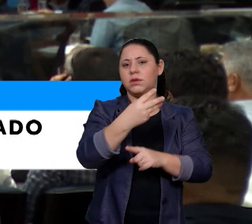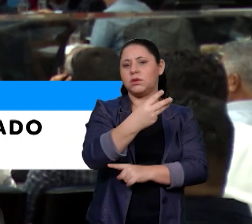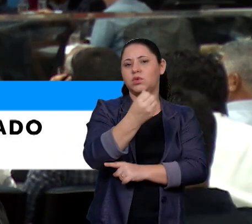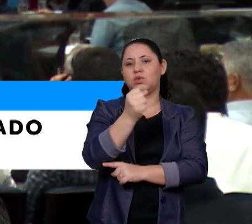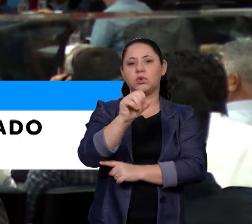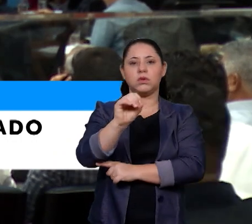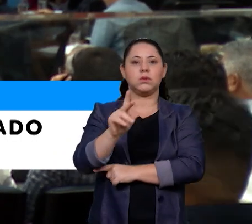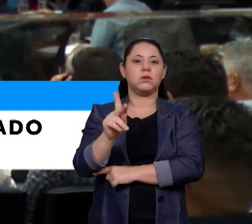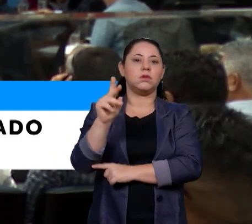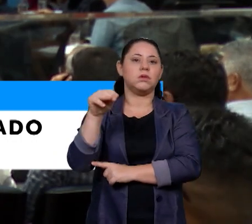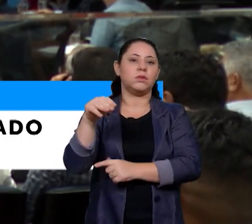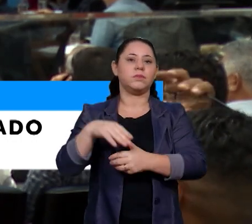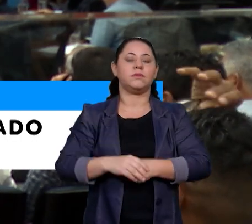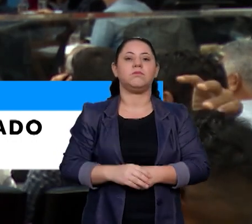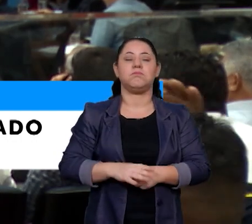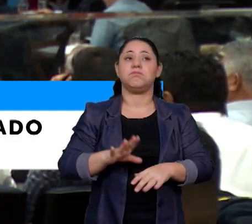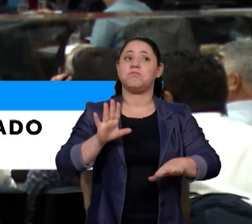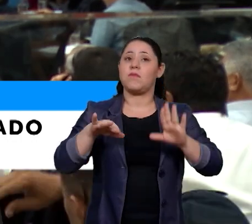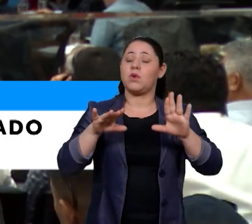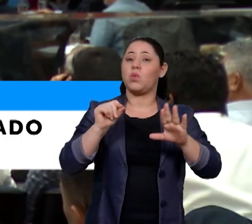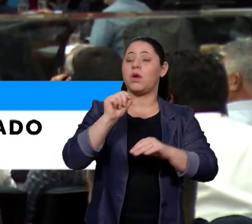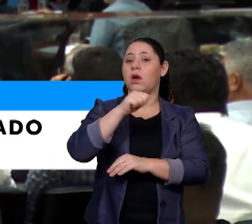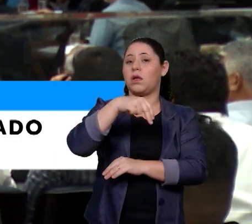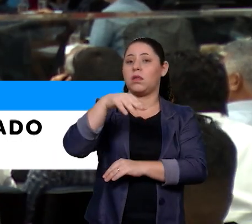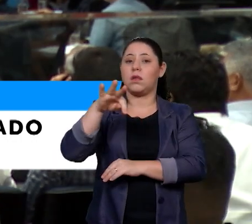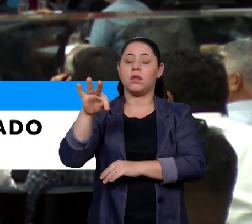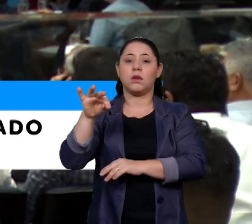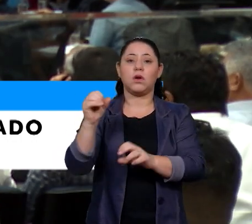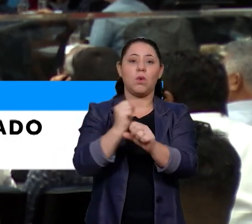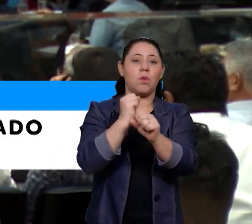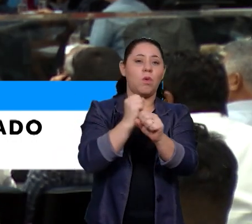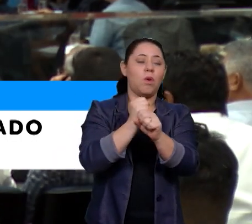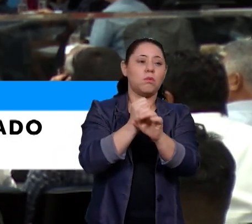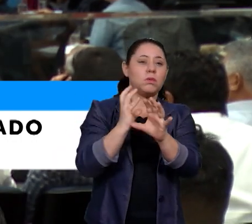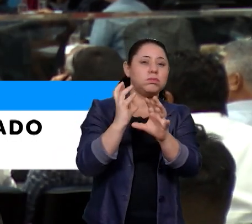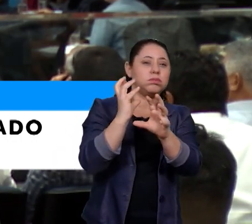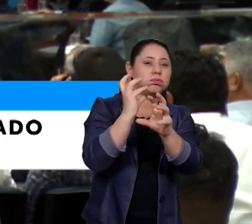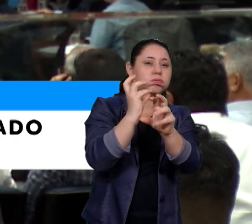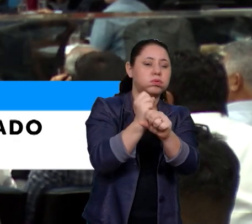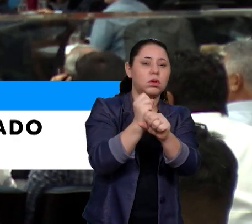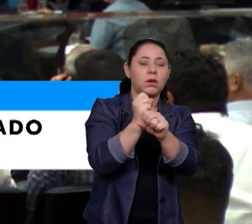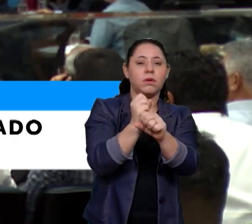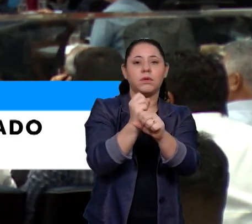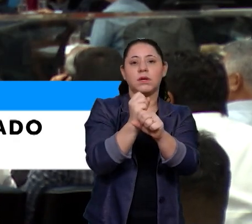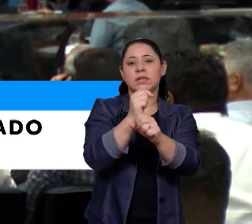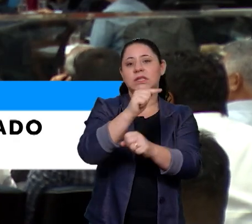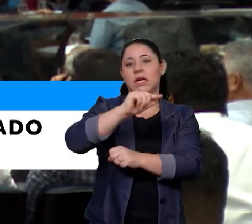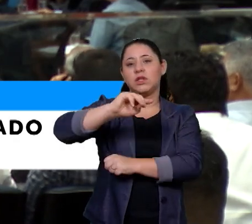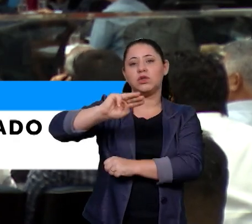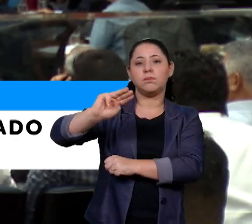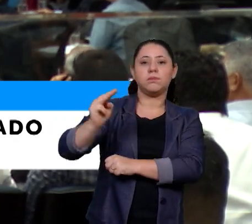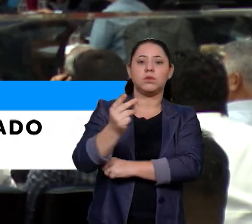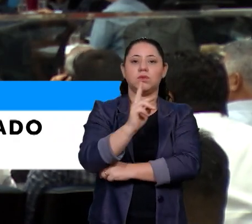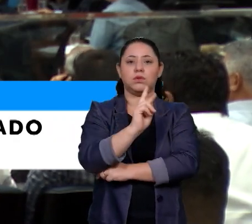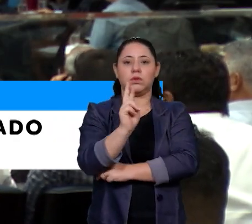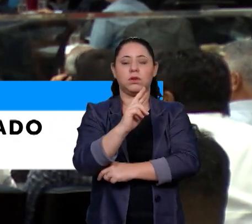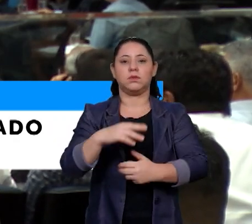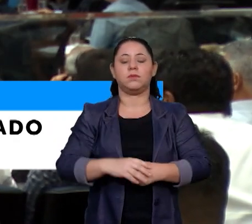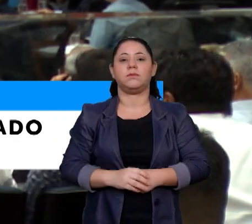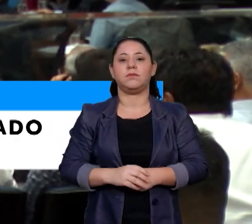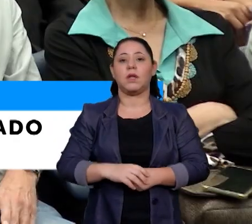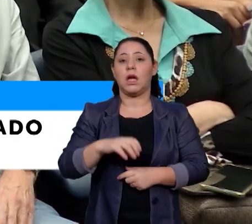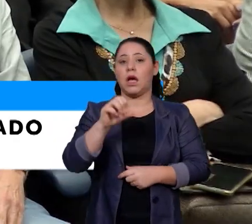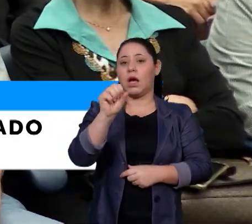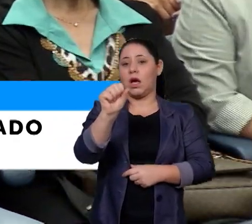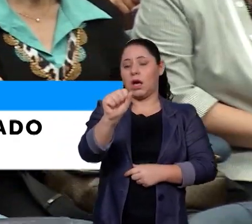total é de quase 380 quilômetros. A previsão da ANTT é que as obras contabilizem cerca de 7 bilhões